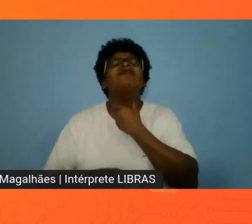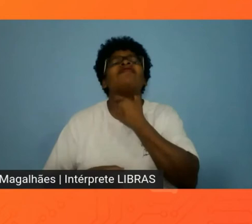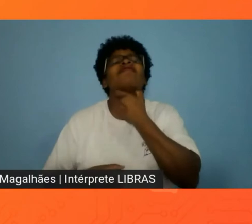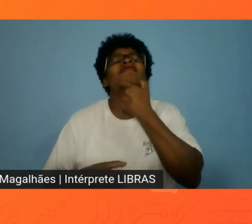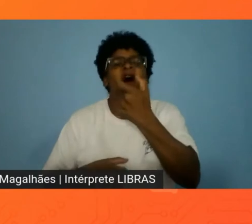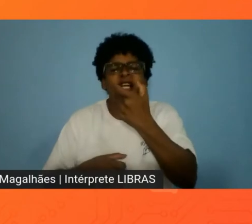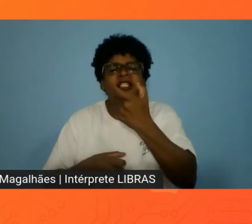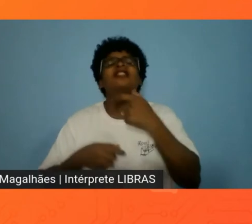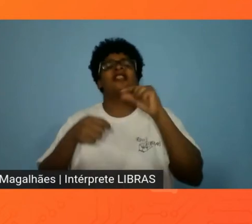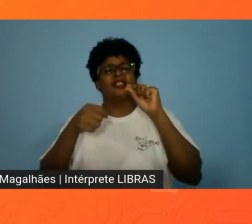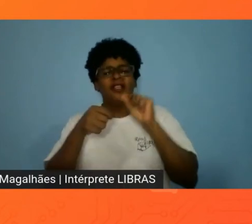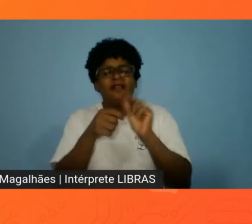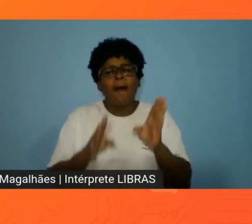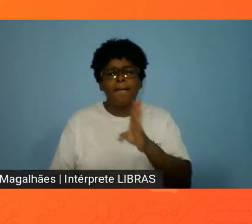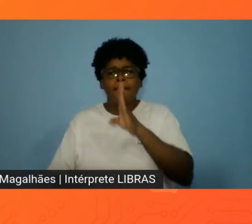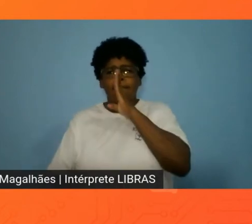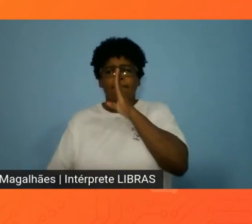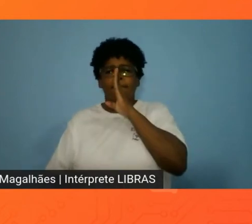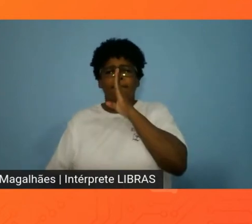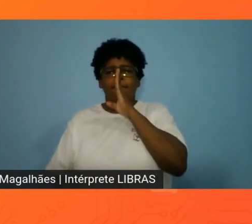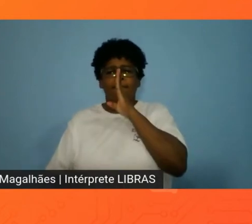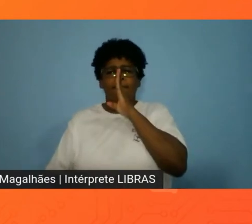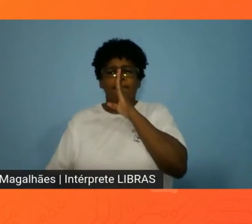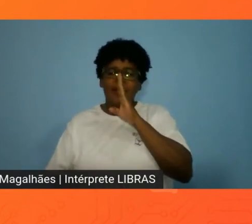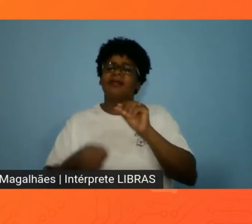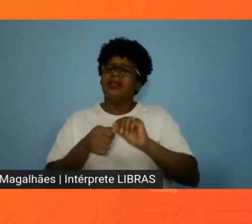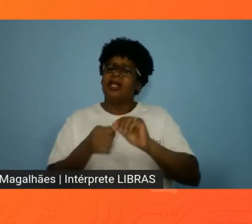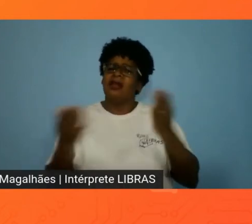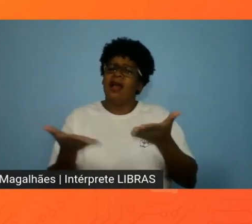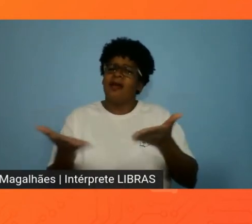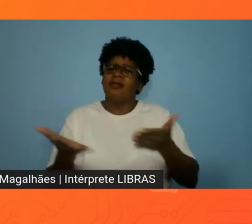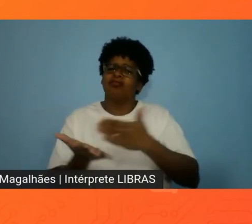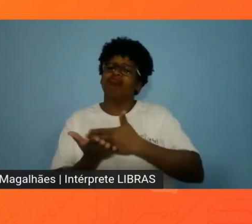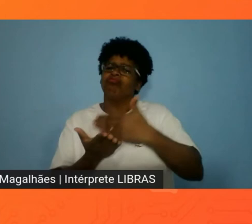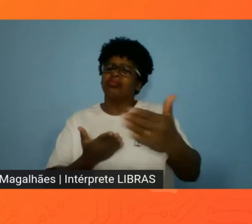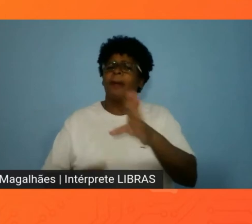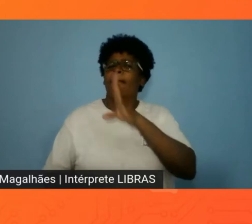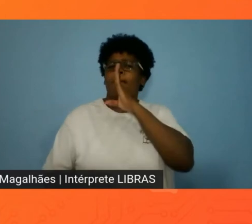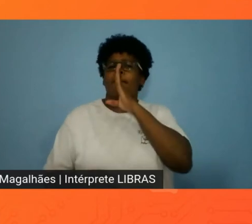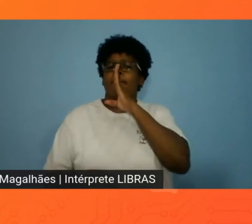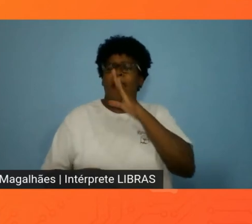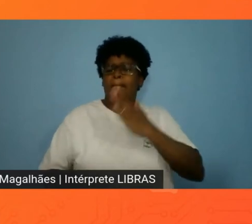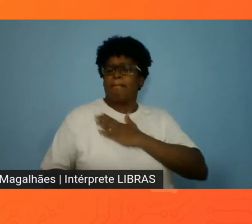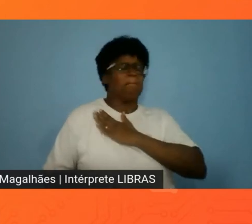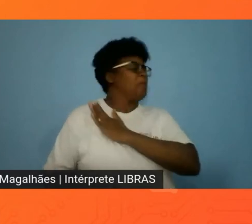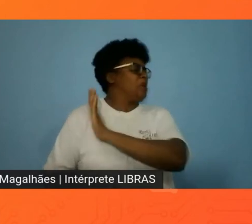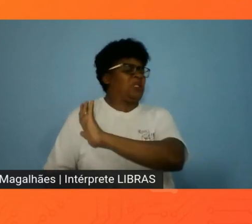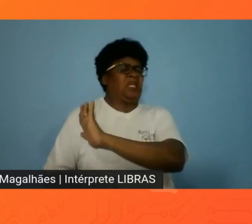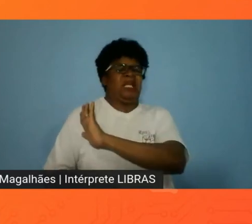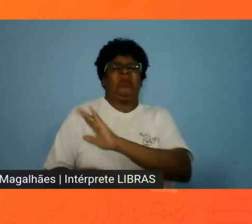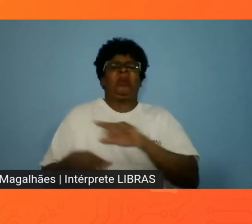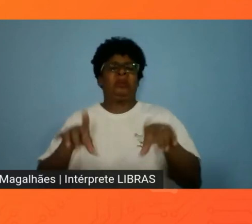foram silenciadas, que são continuamente silenciadas pelo preconceito institucional,